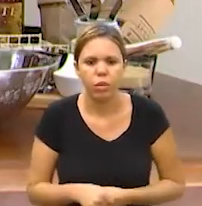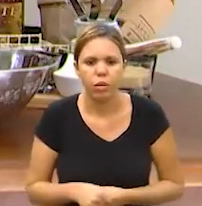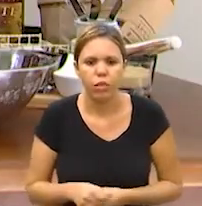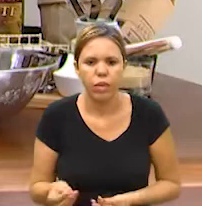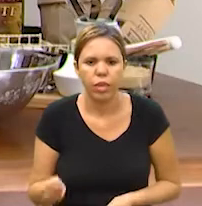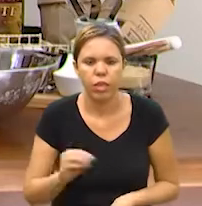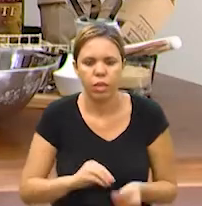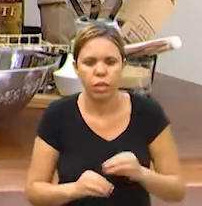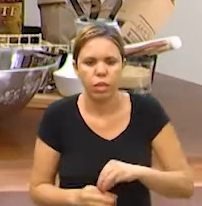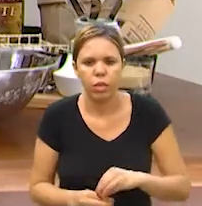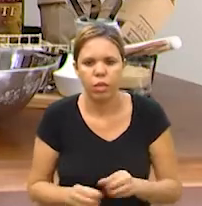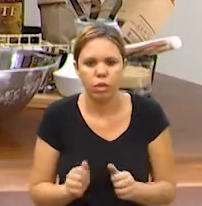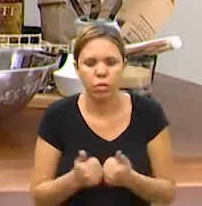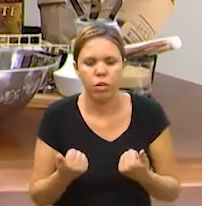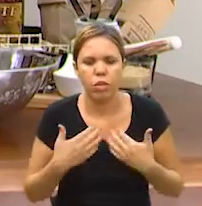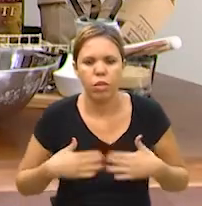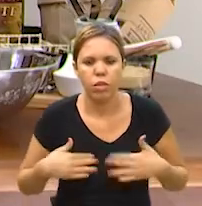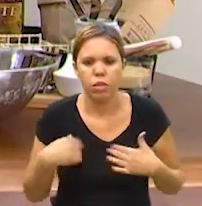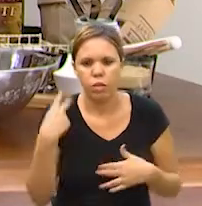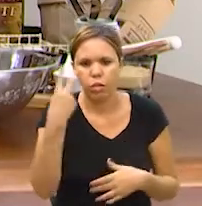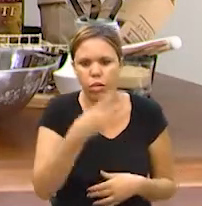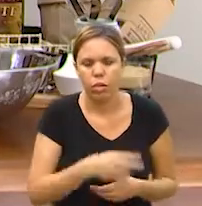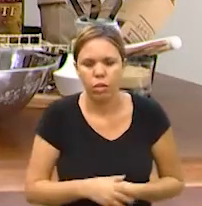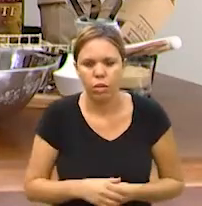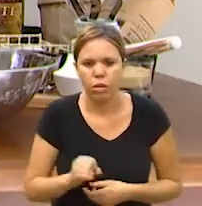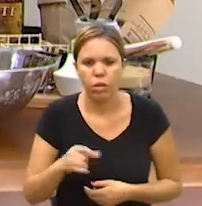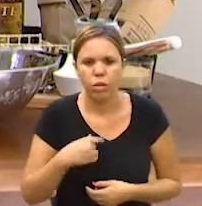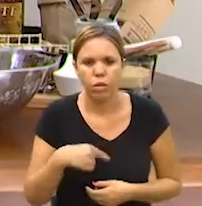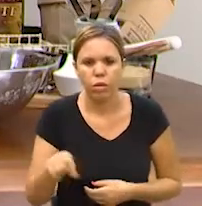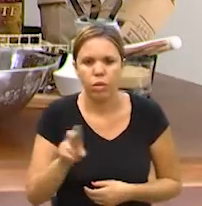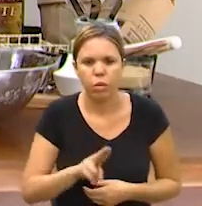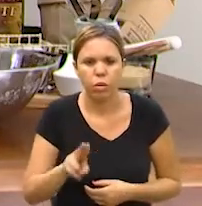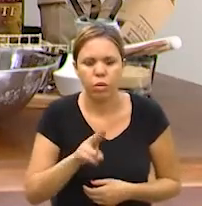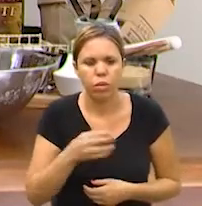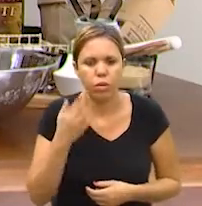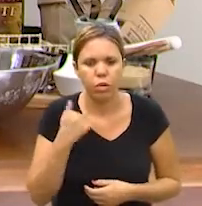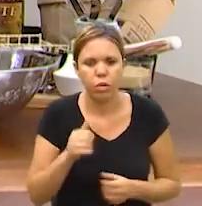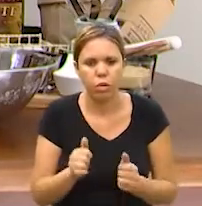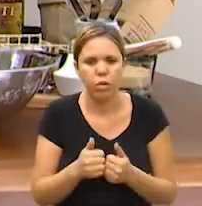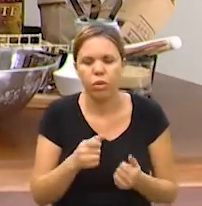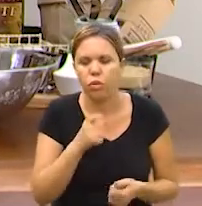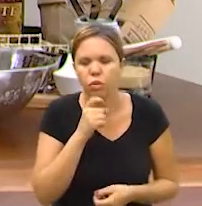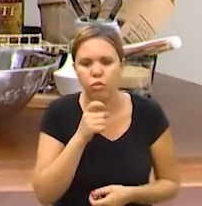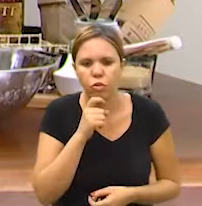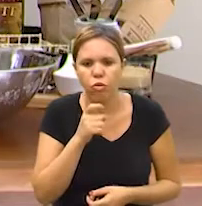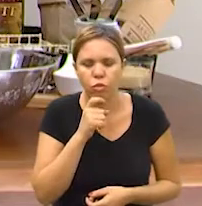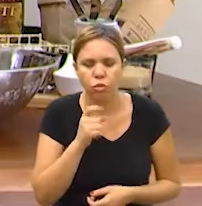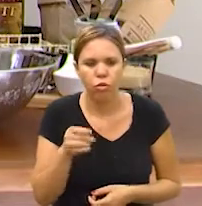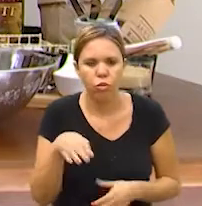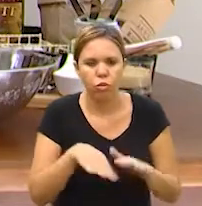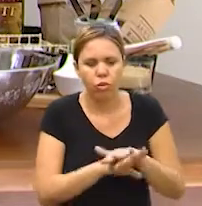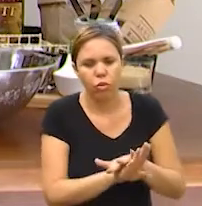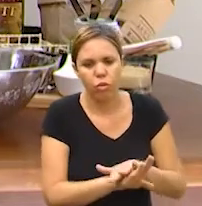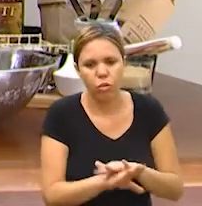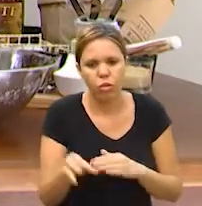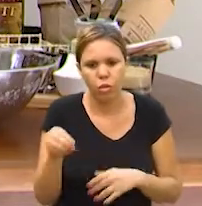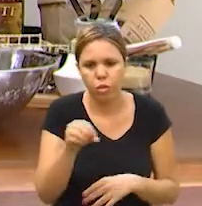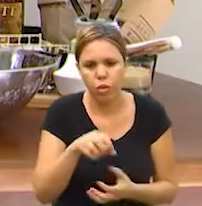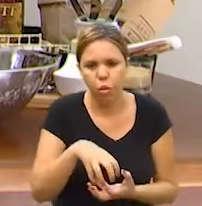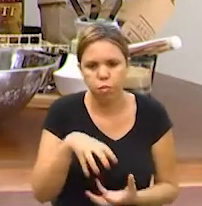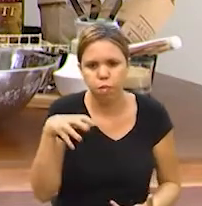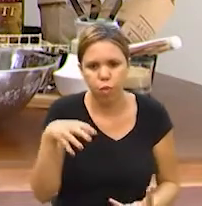as dobras, o pão descansa 2 horas. Tá. Se eu for usá-lo na geladeira, porque é um fermento que vai para a geladeira, eu